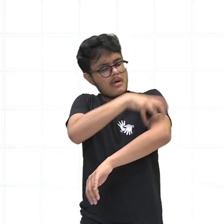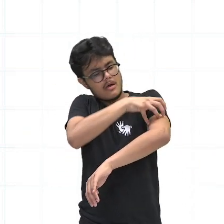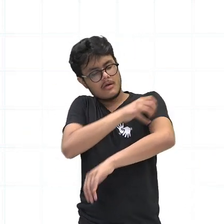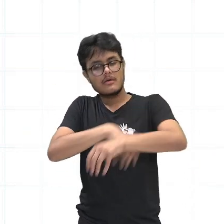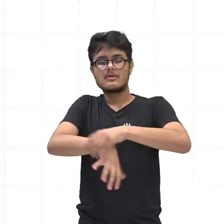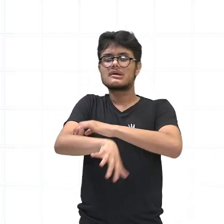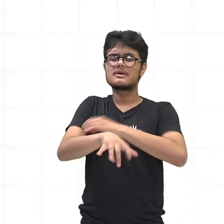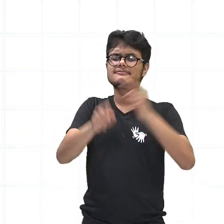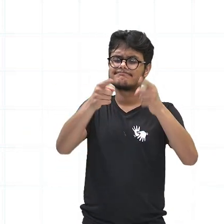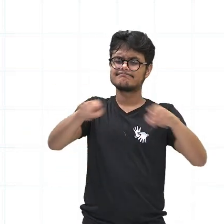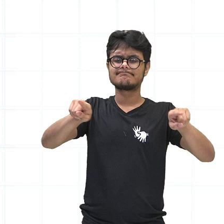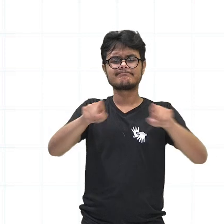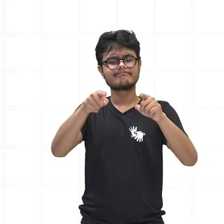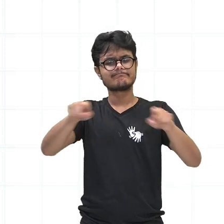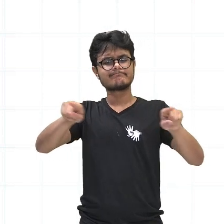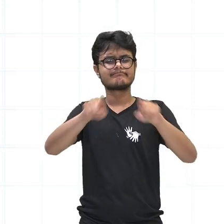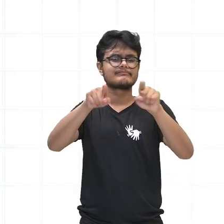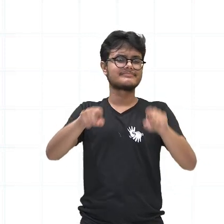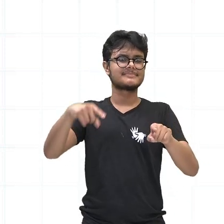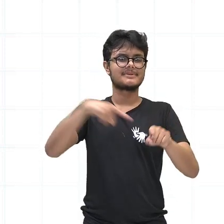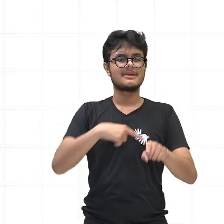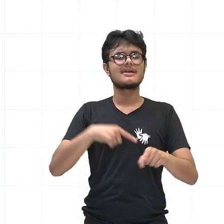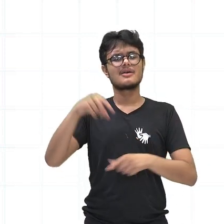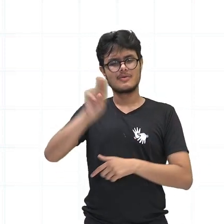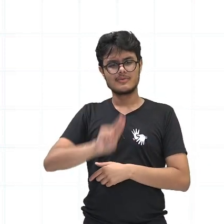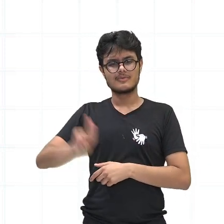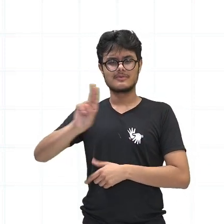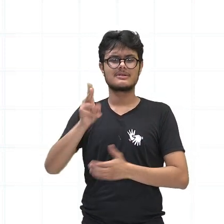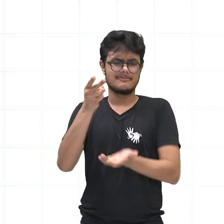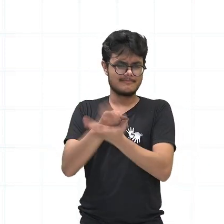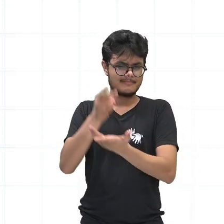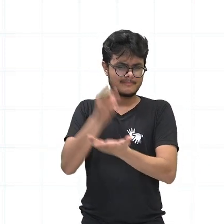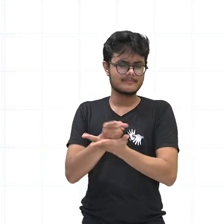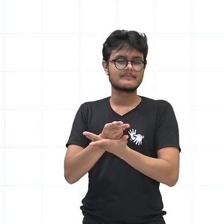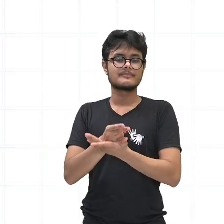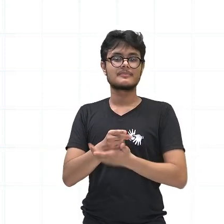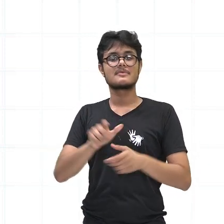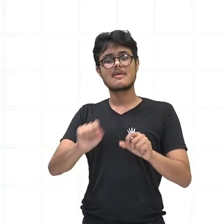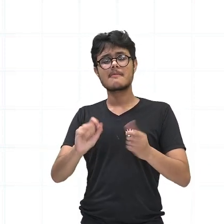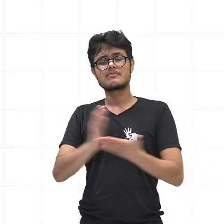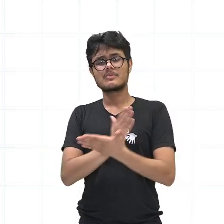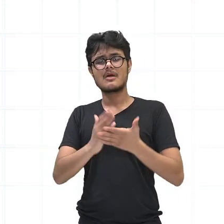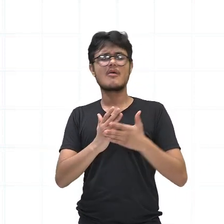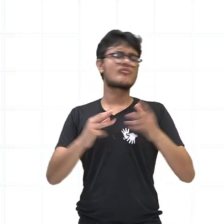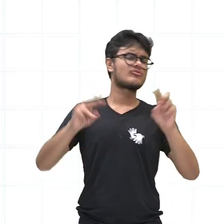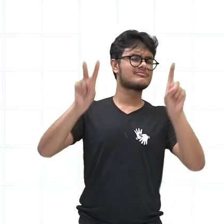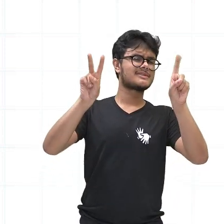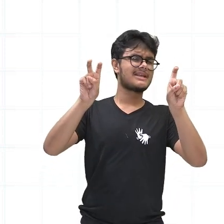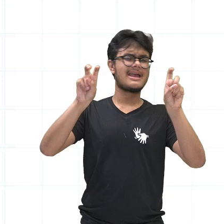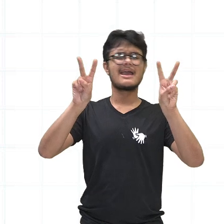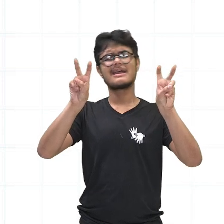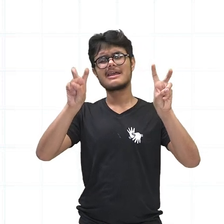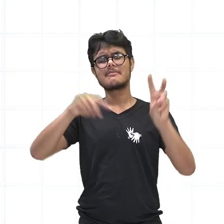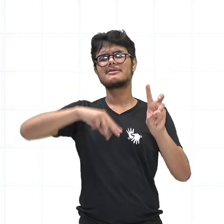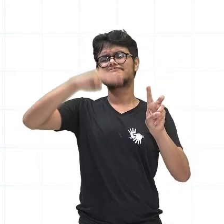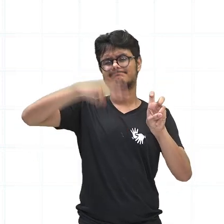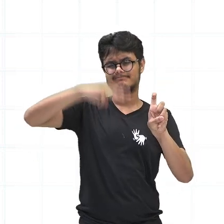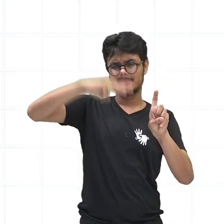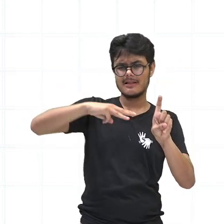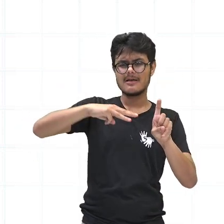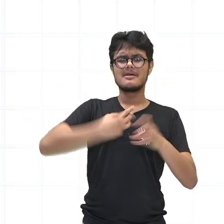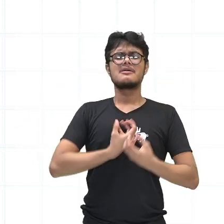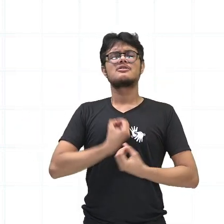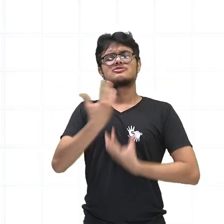cânticos e música. A dança hula é frequentemente usada para contar história, transmitir lenda